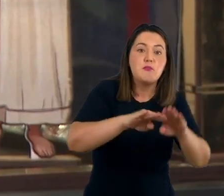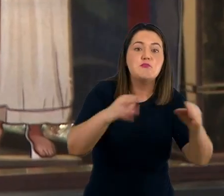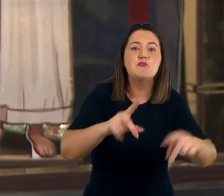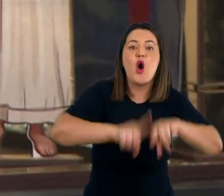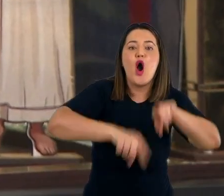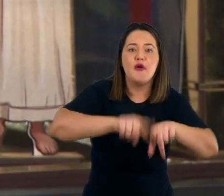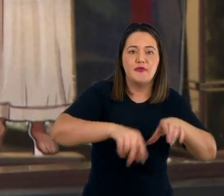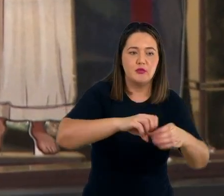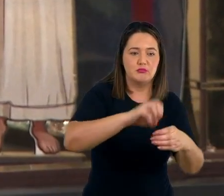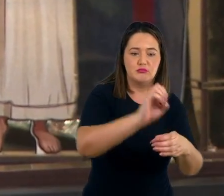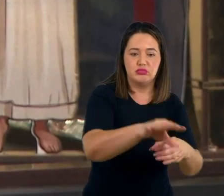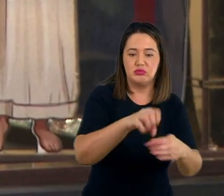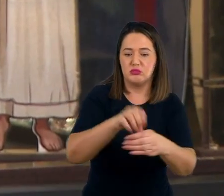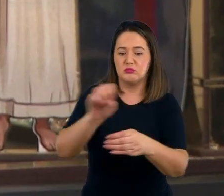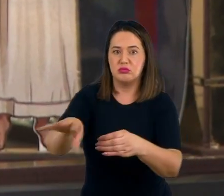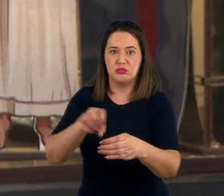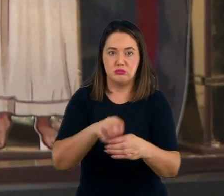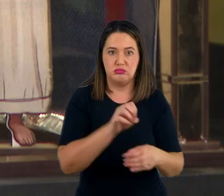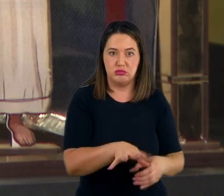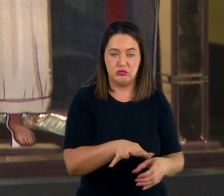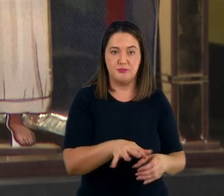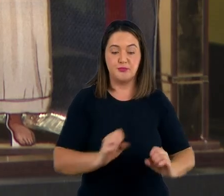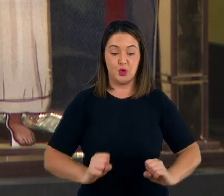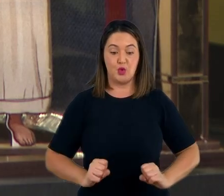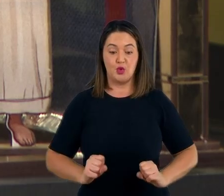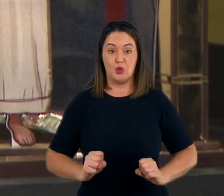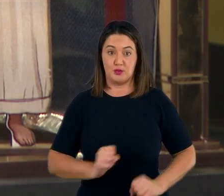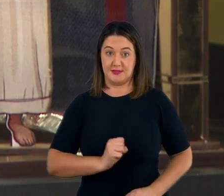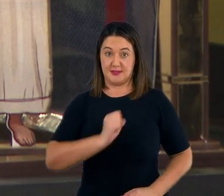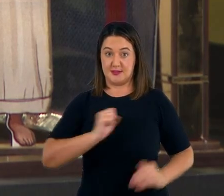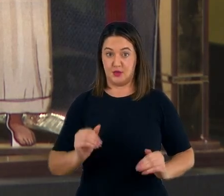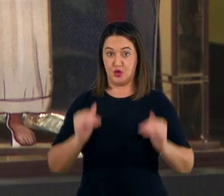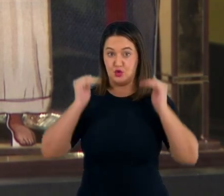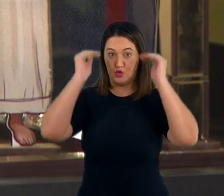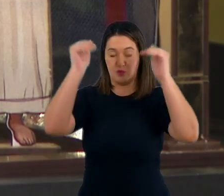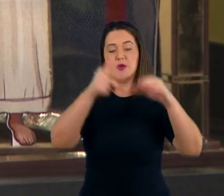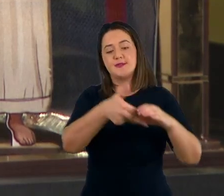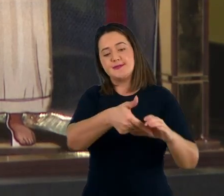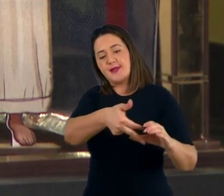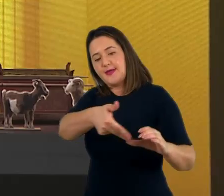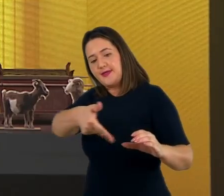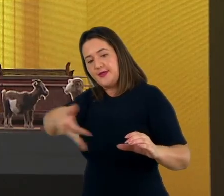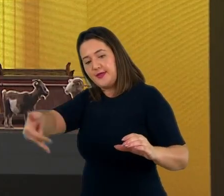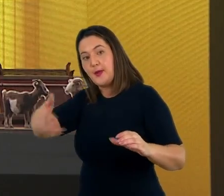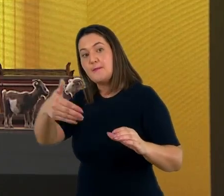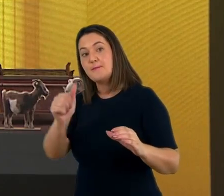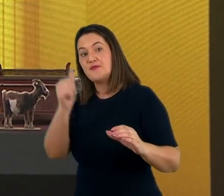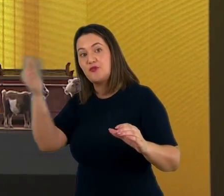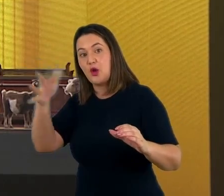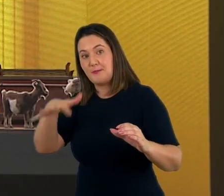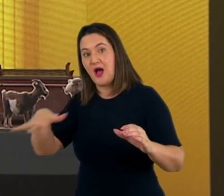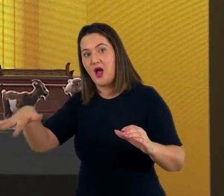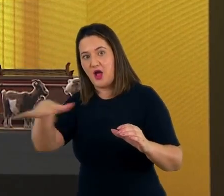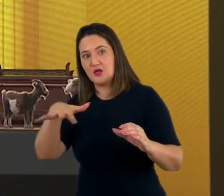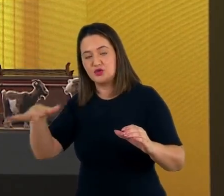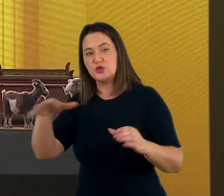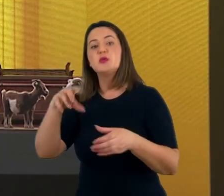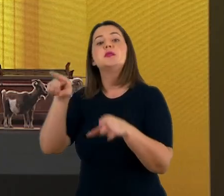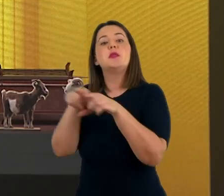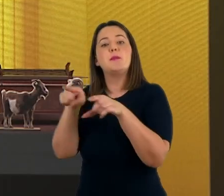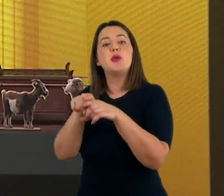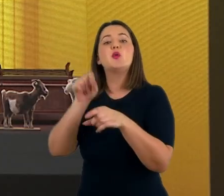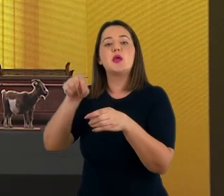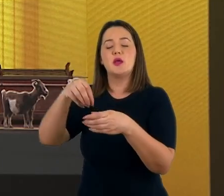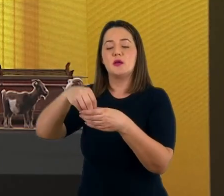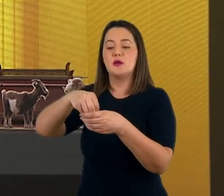em todos os móveis ali do lugar santo. O sumo sacerdote, então, saía e retornava até o pátio,